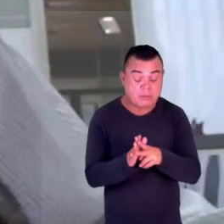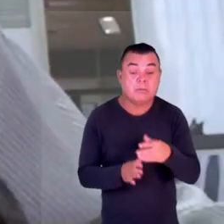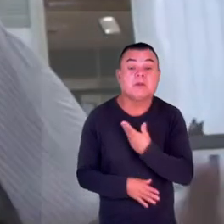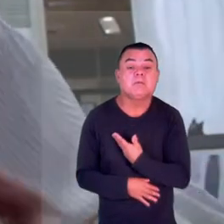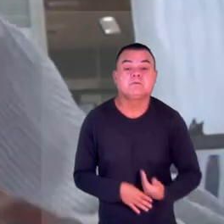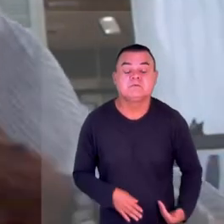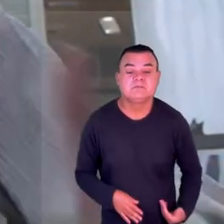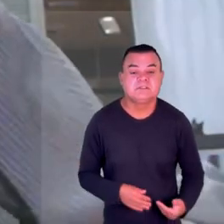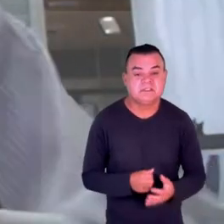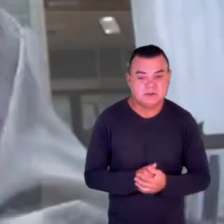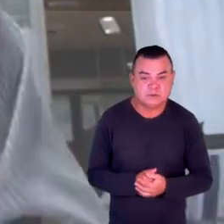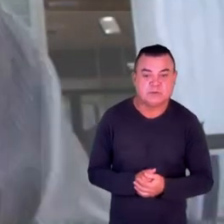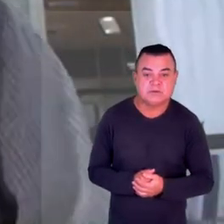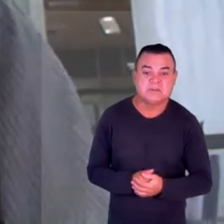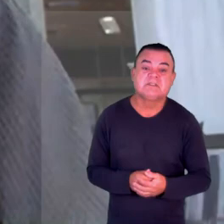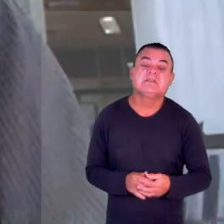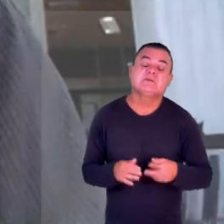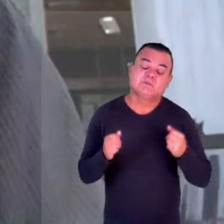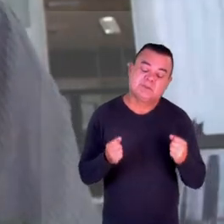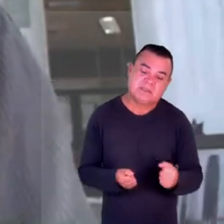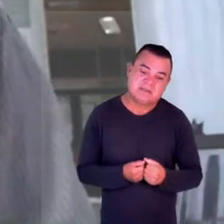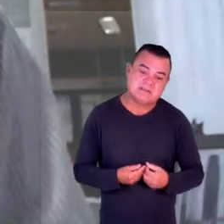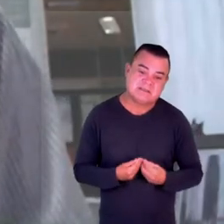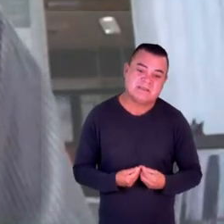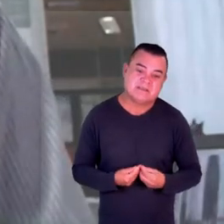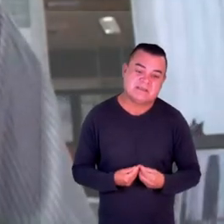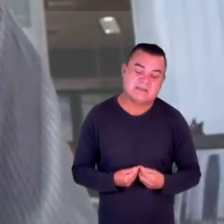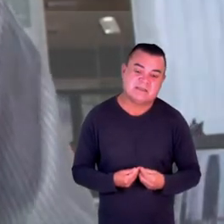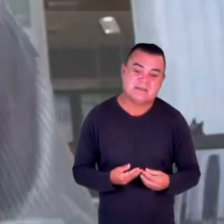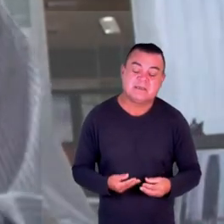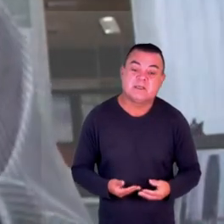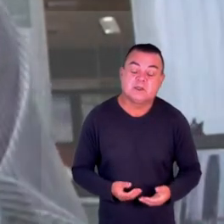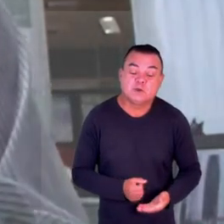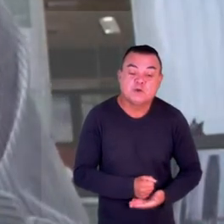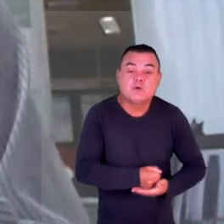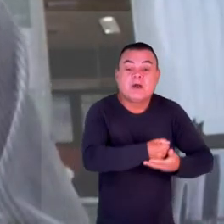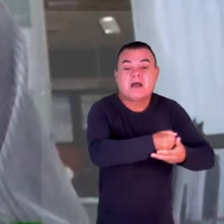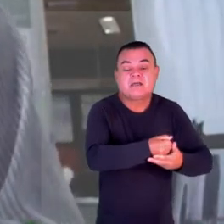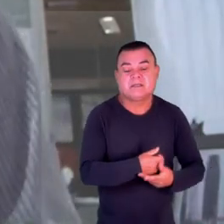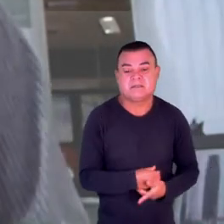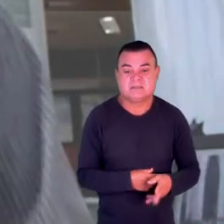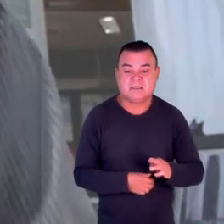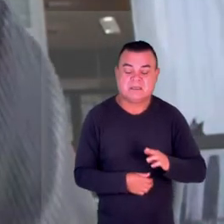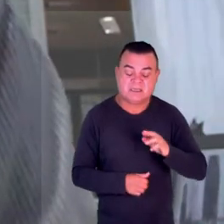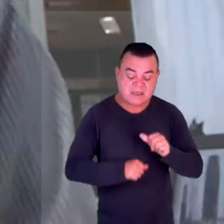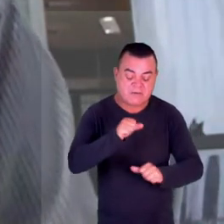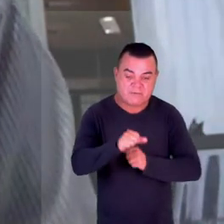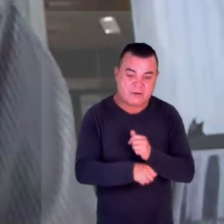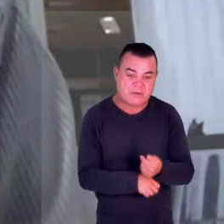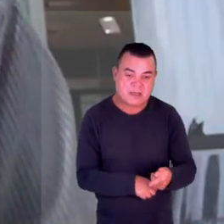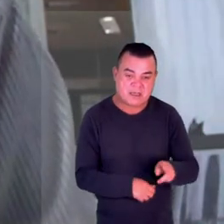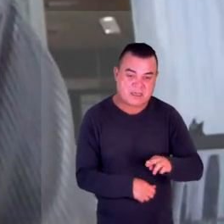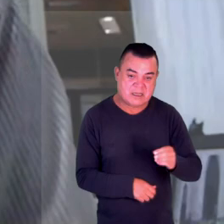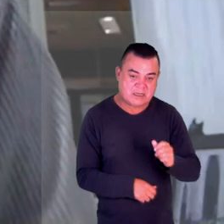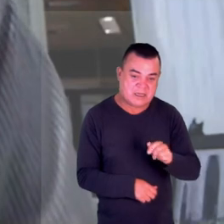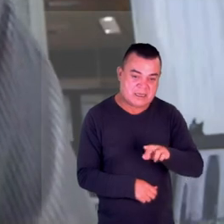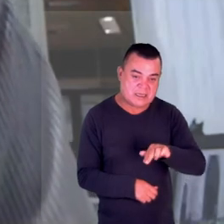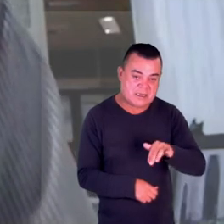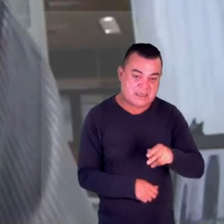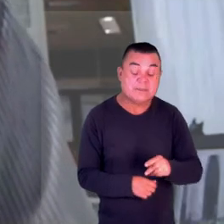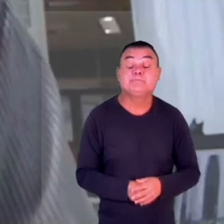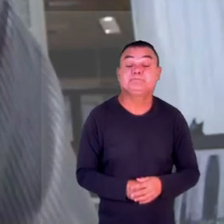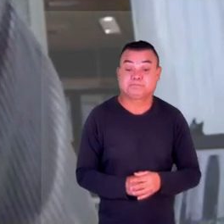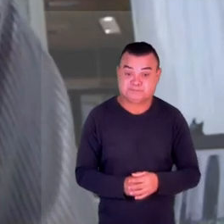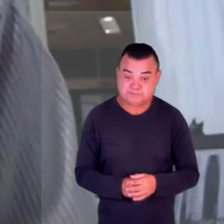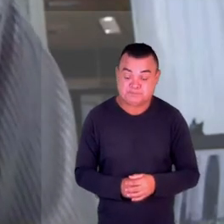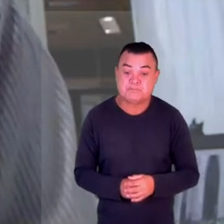eh poderiam ser destinadas então à reforma agrária a a a adjudicação de de de de áreas